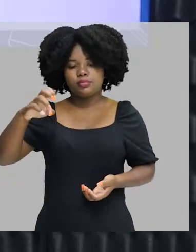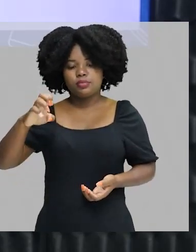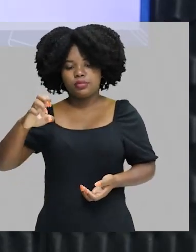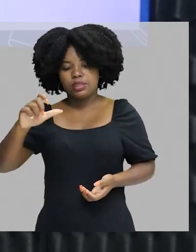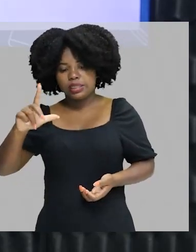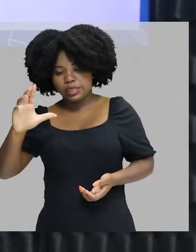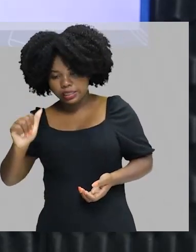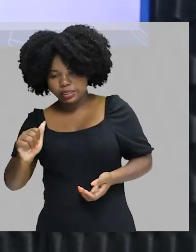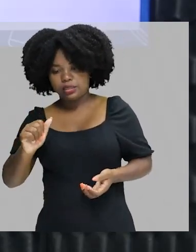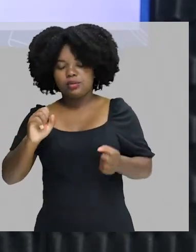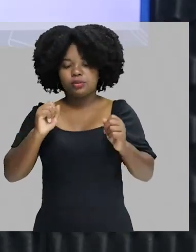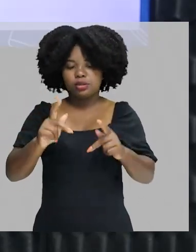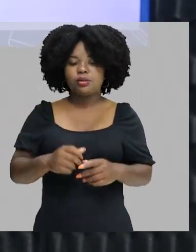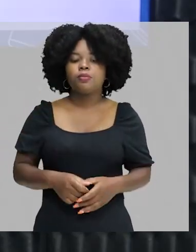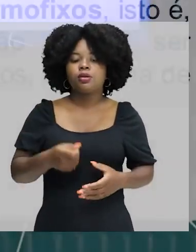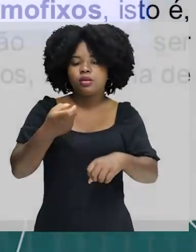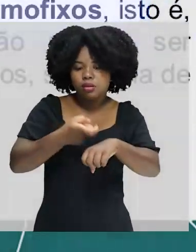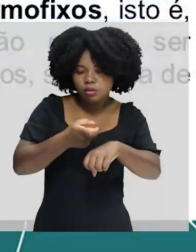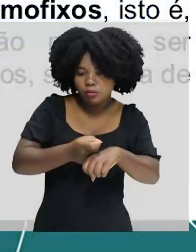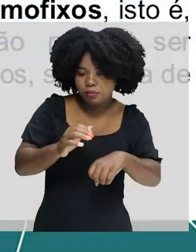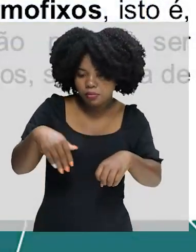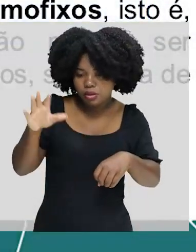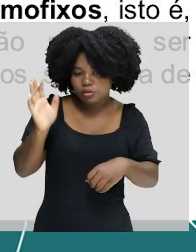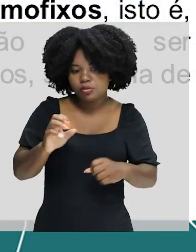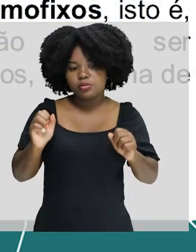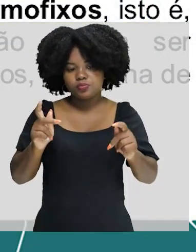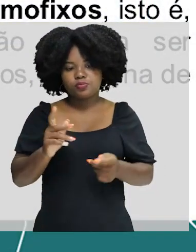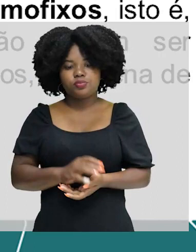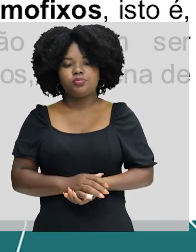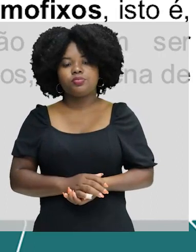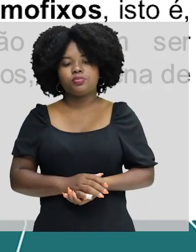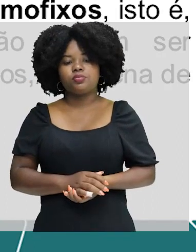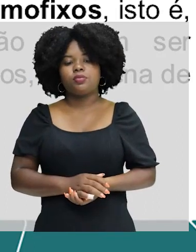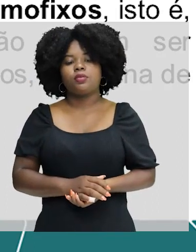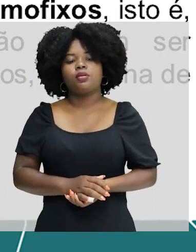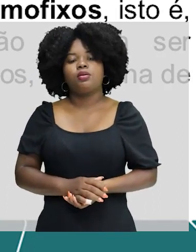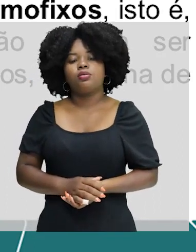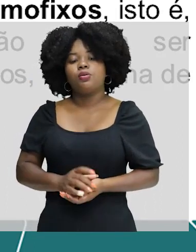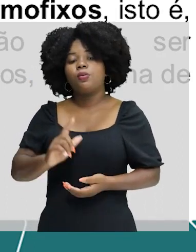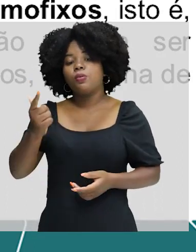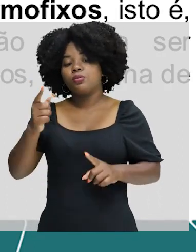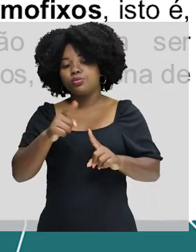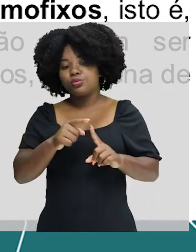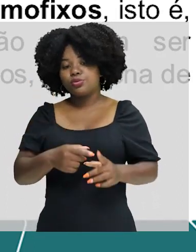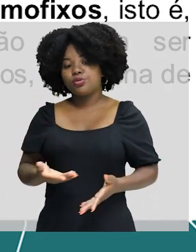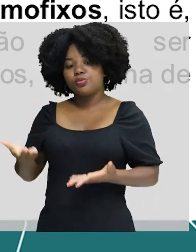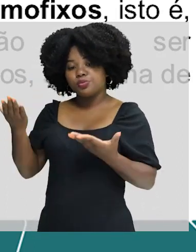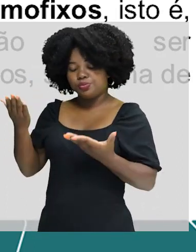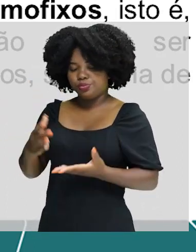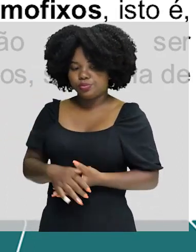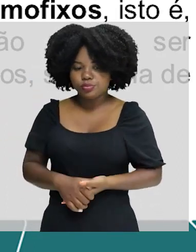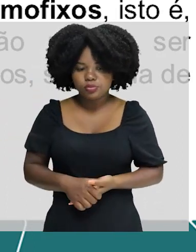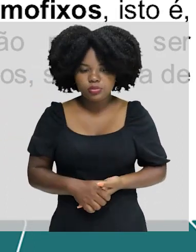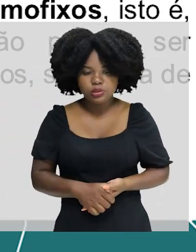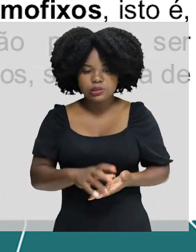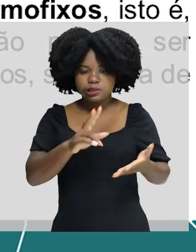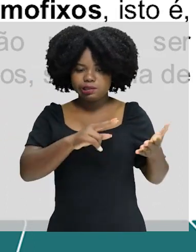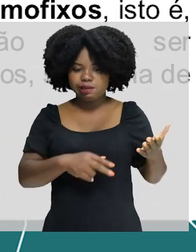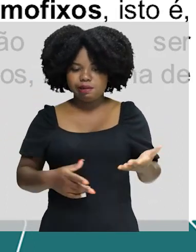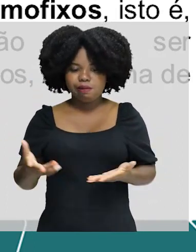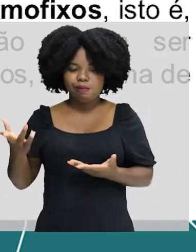rigidez maior, turminha. Temos também os polímeros tridimensionais. Então,